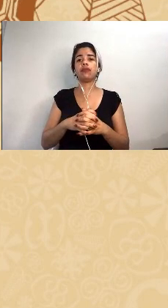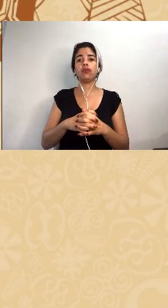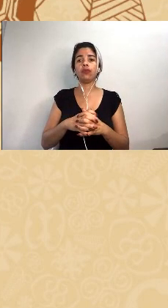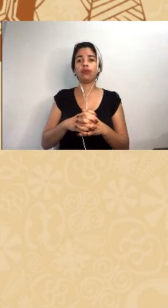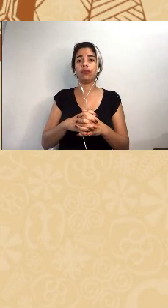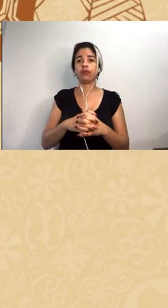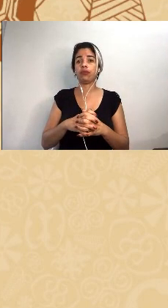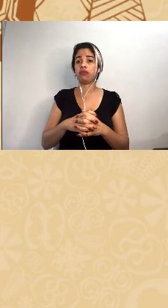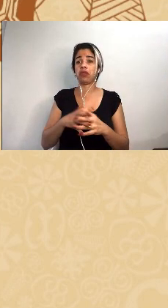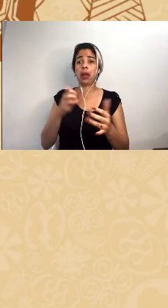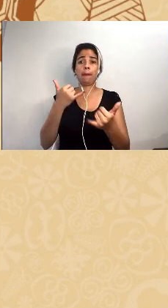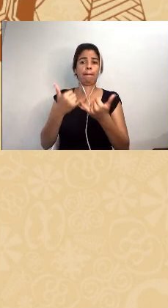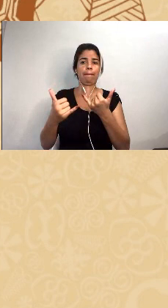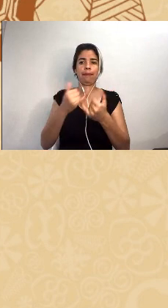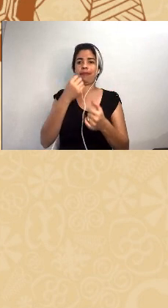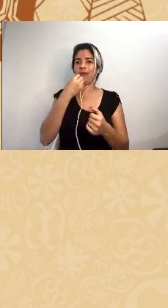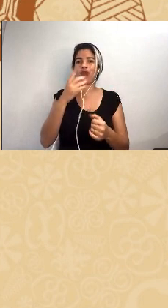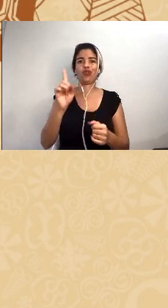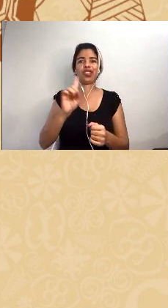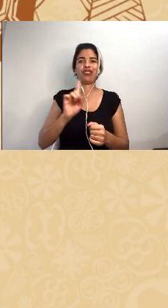Não me parece muito agradável.